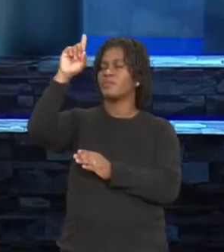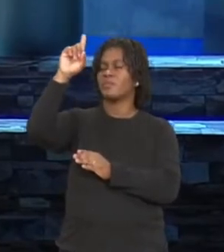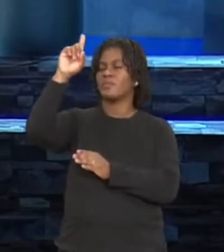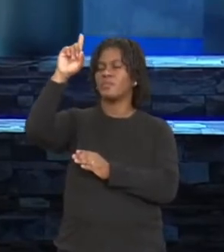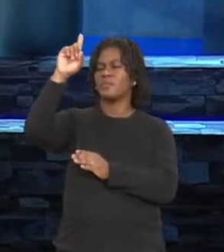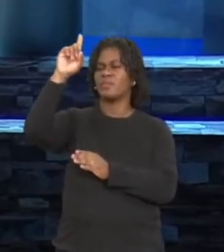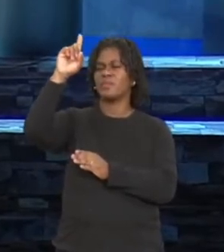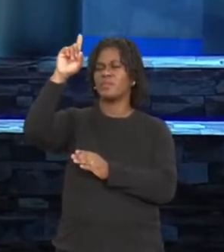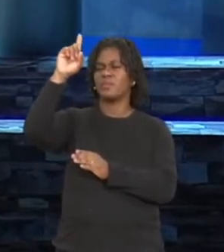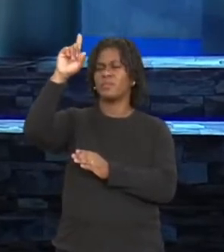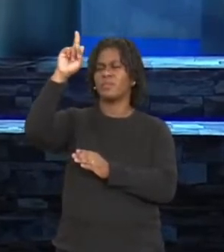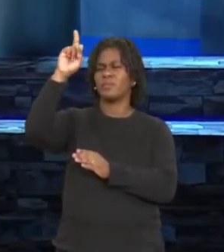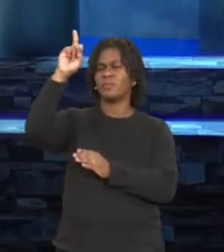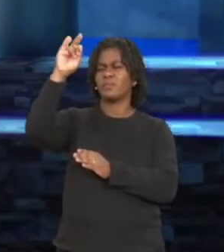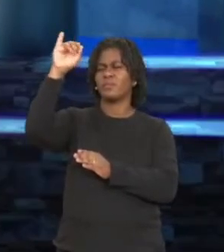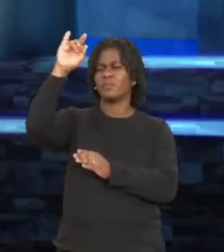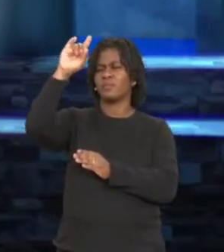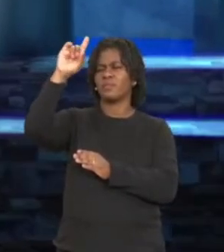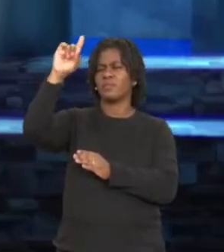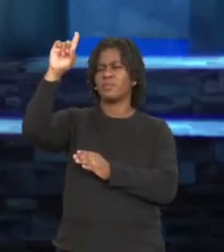Meu Deus.